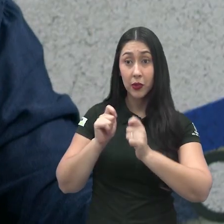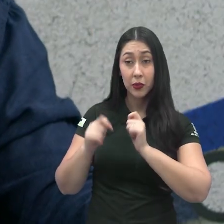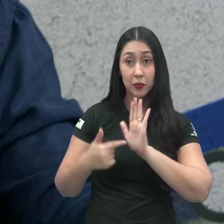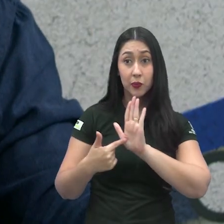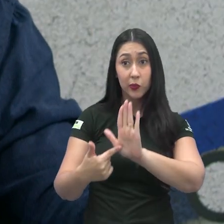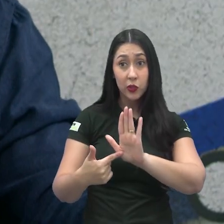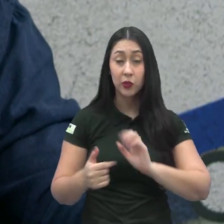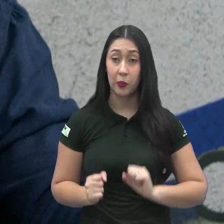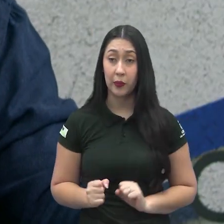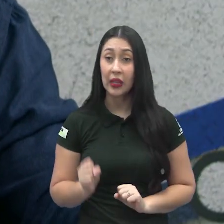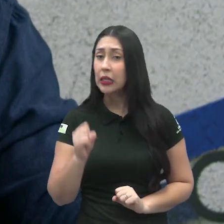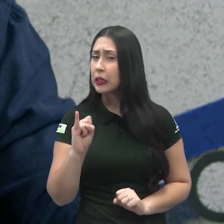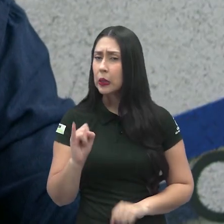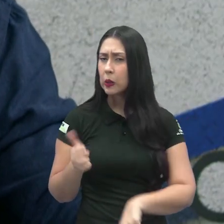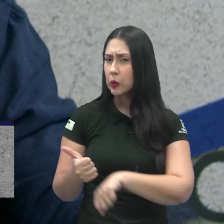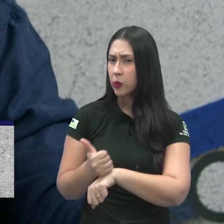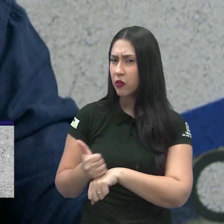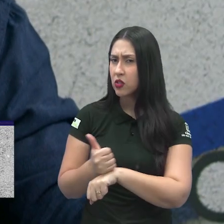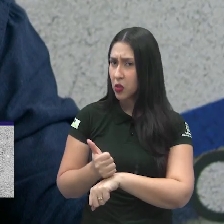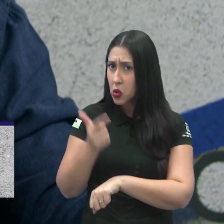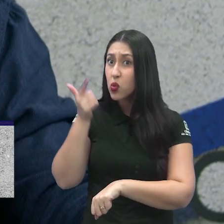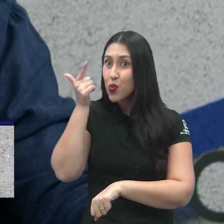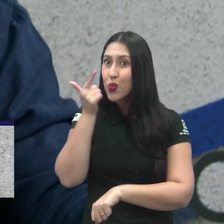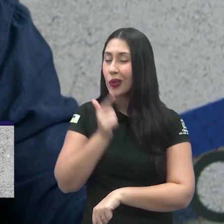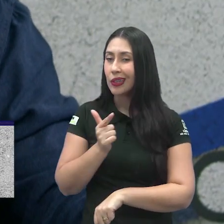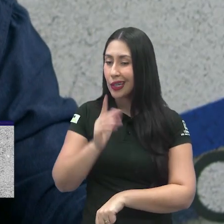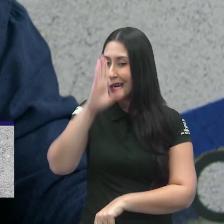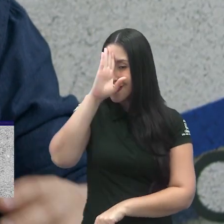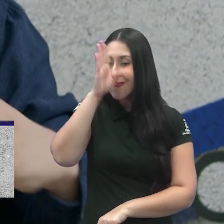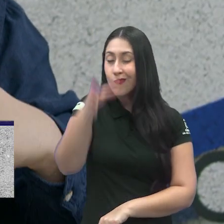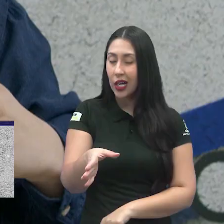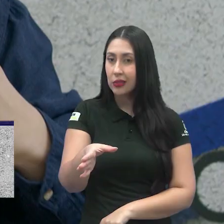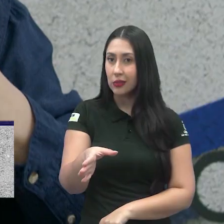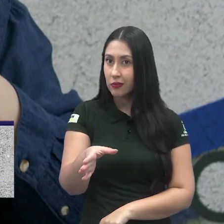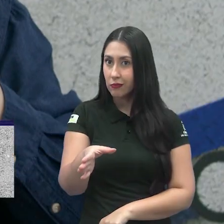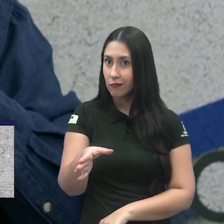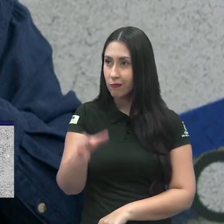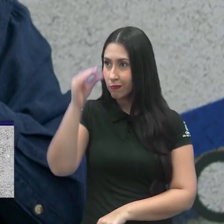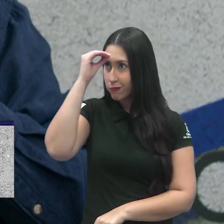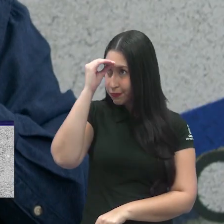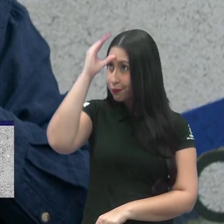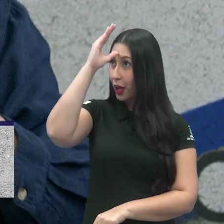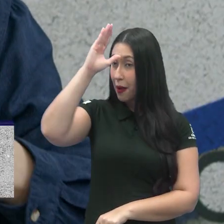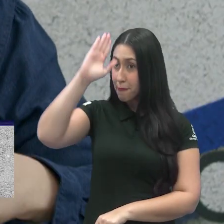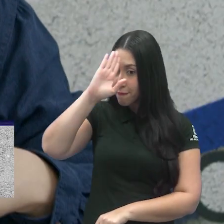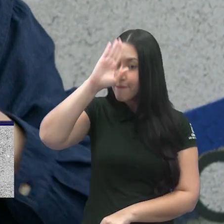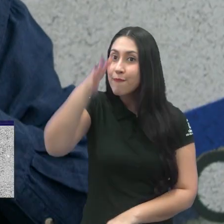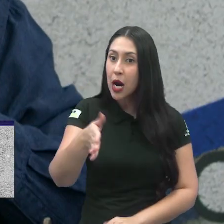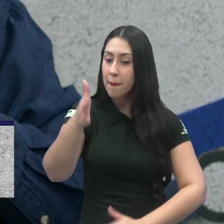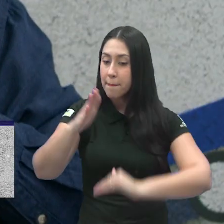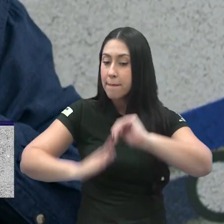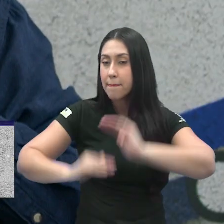reportagem. Se um profissional consegue de maneira concomitante conseguir absorver carga teórica do que